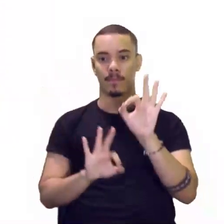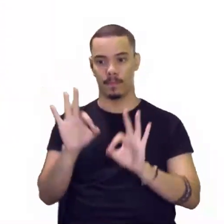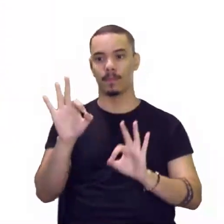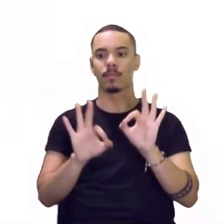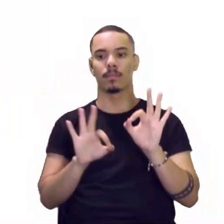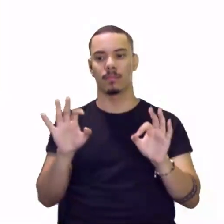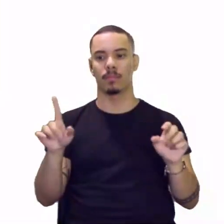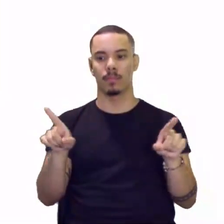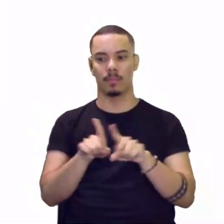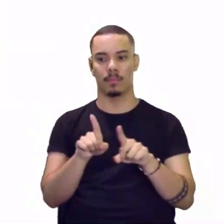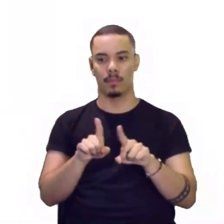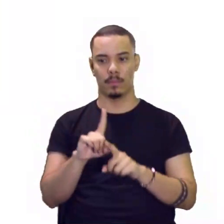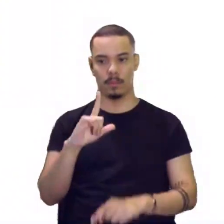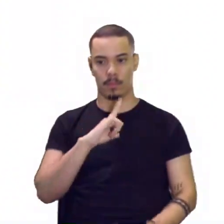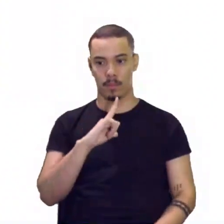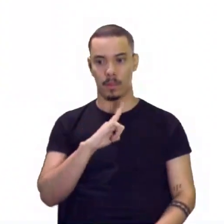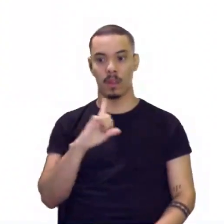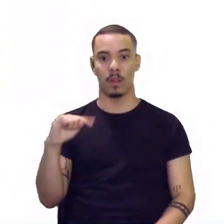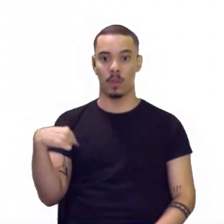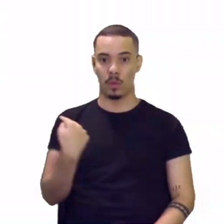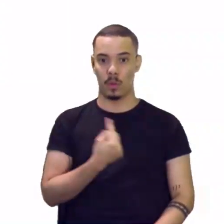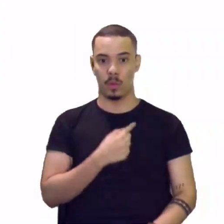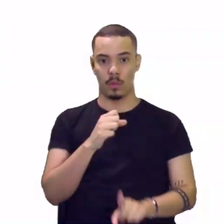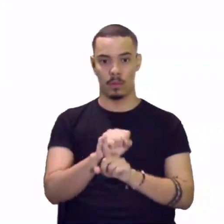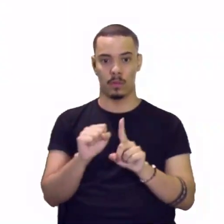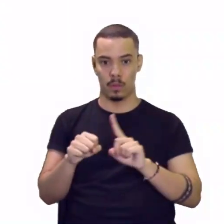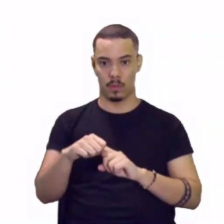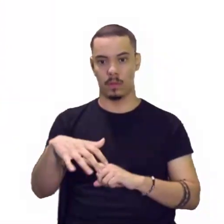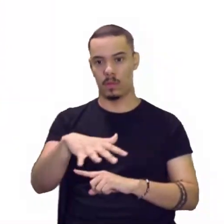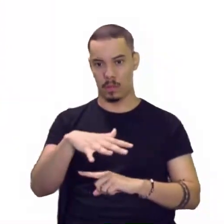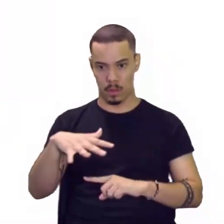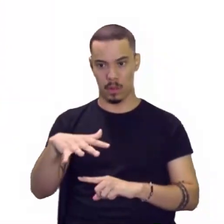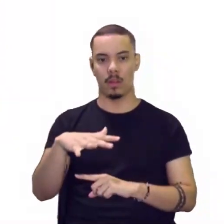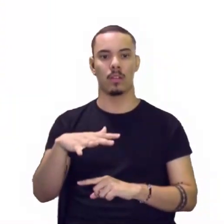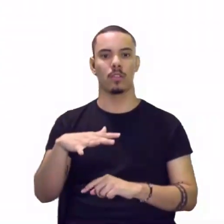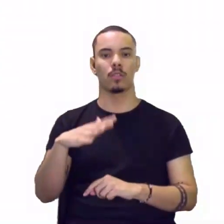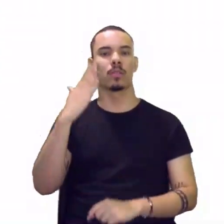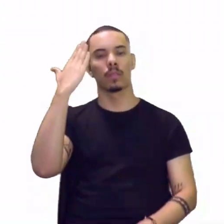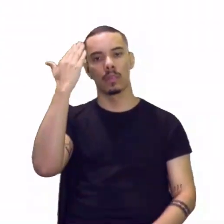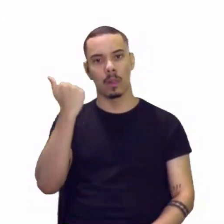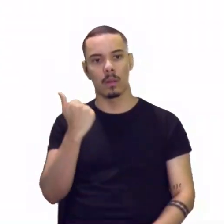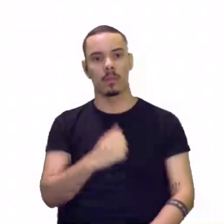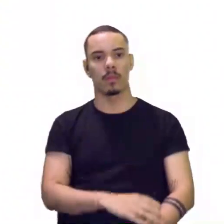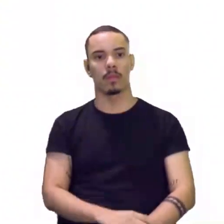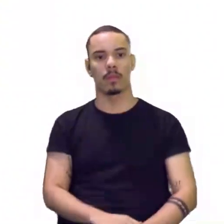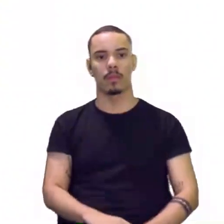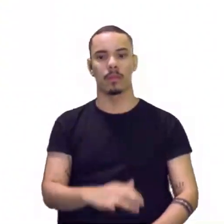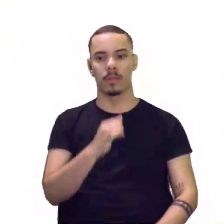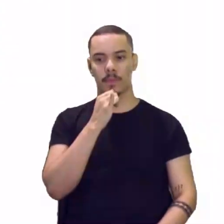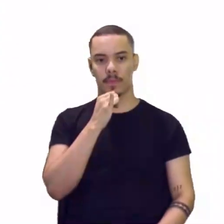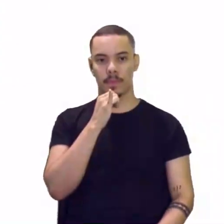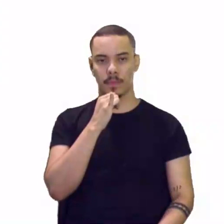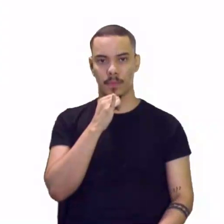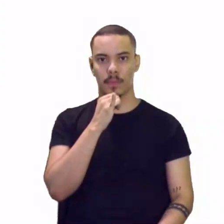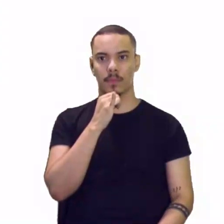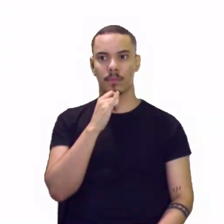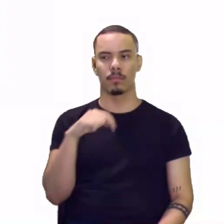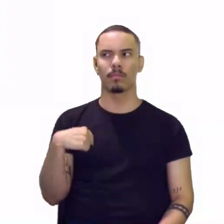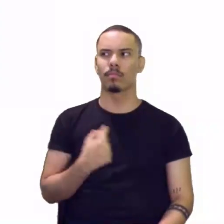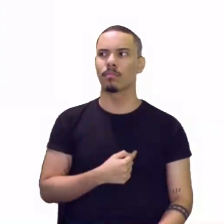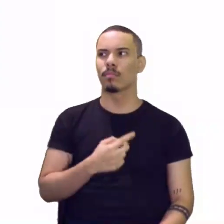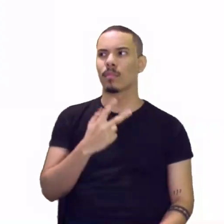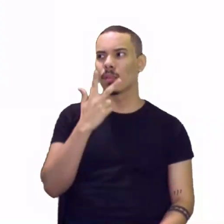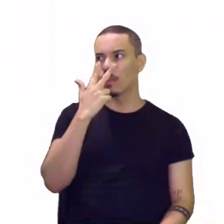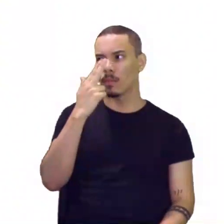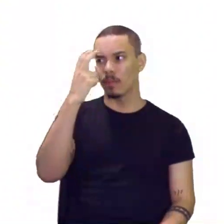organizada, ok? Nós, sociedades, civilizações, de uma forma, digamos que